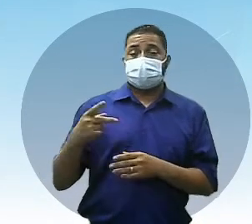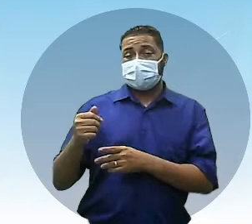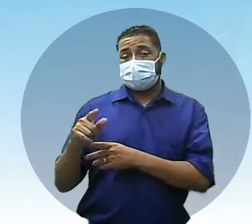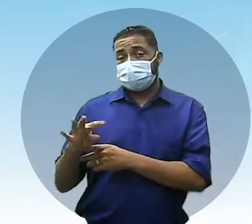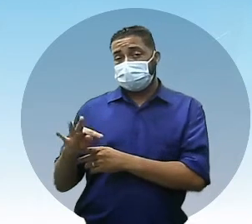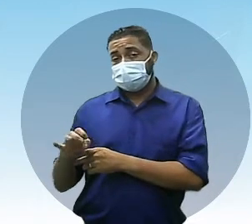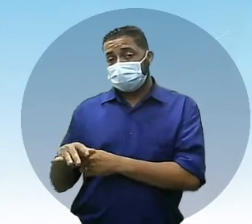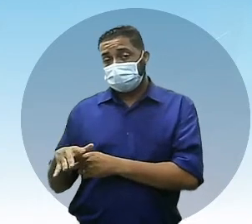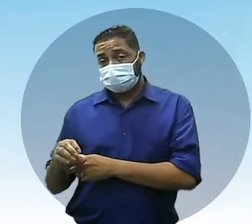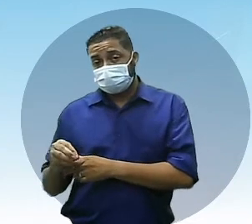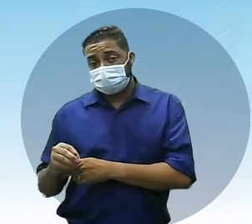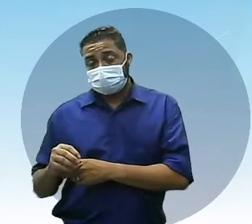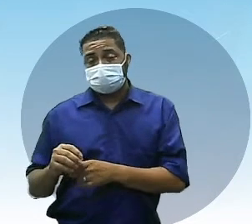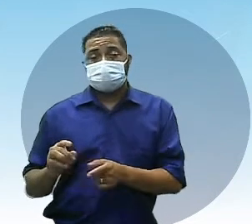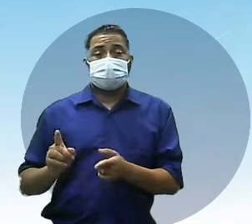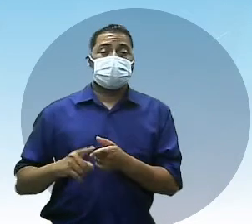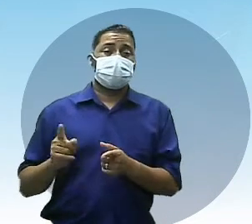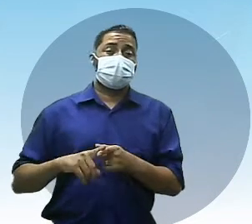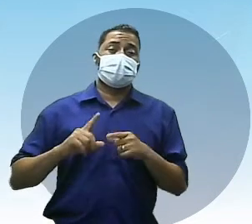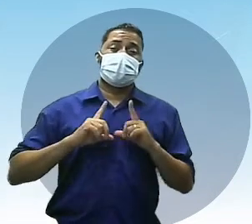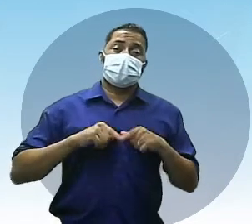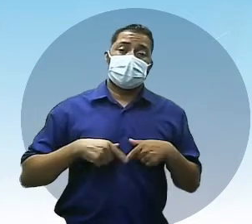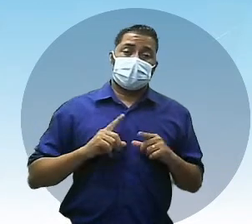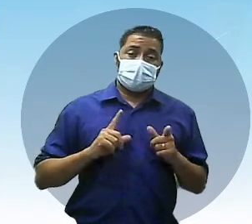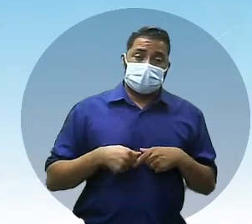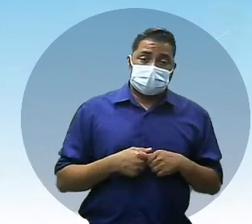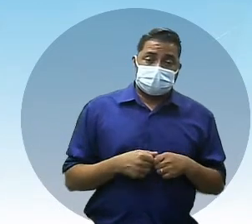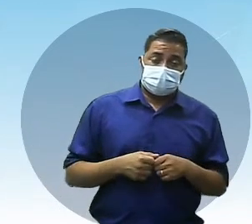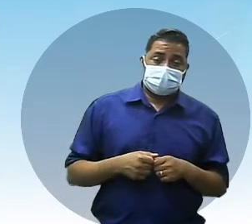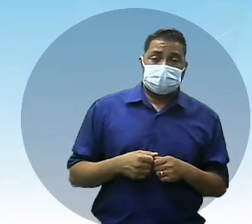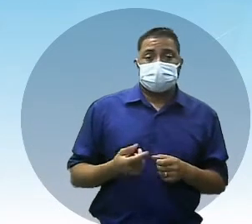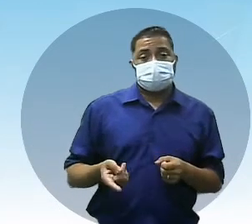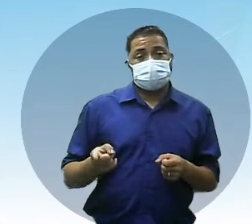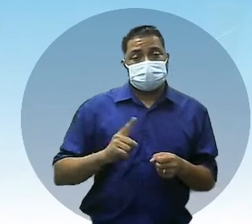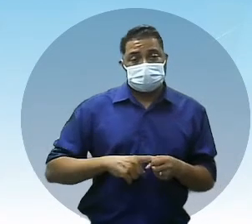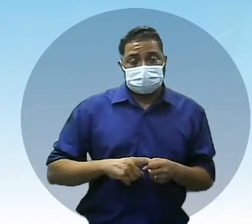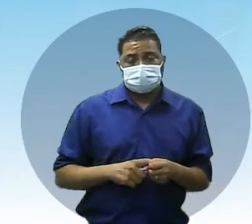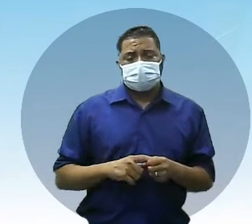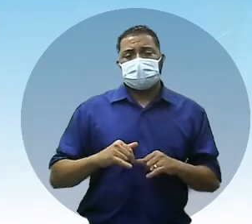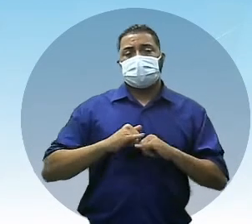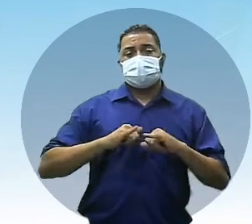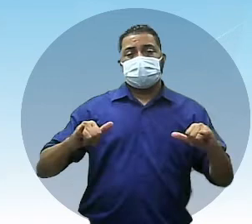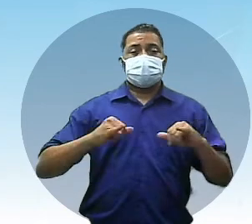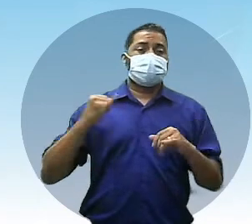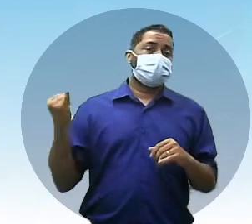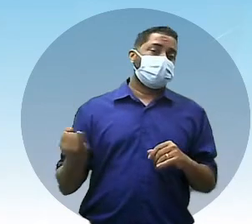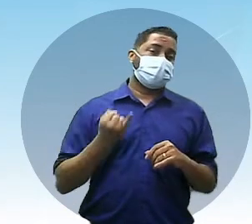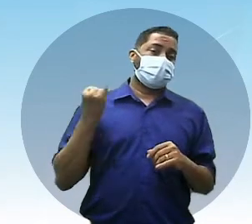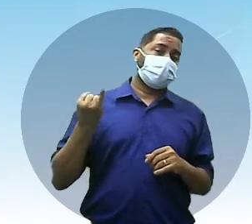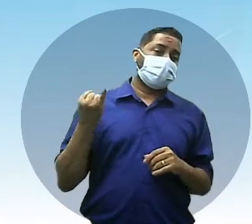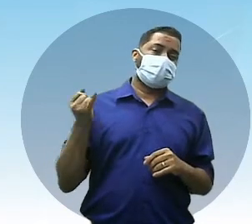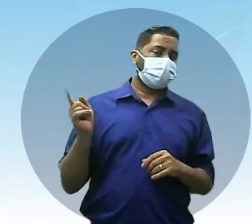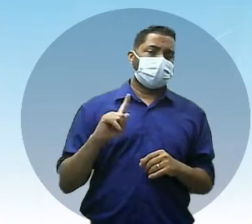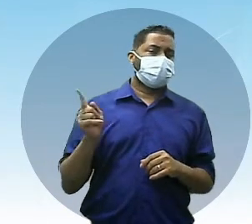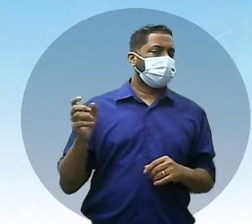palestino quanto do lado israelense. Volto a frisar uma coisa muito importante: não é